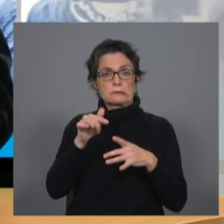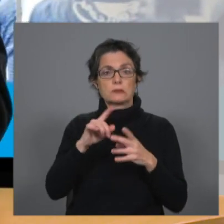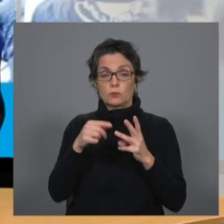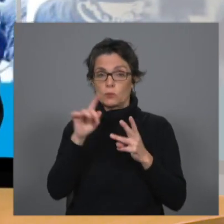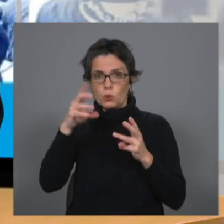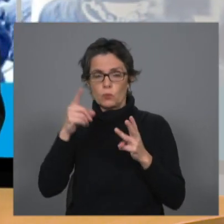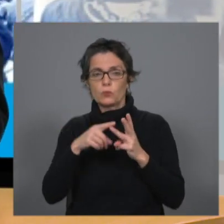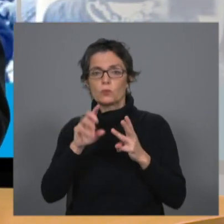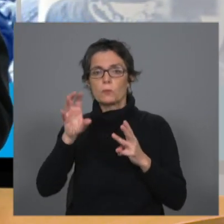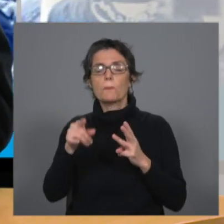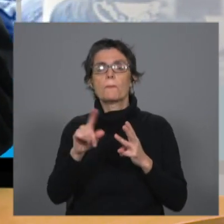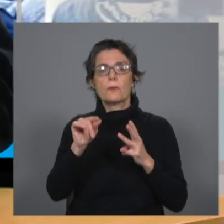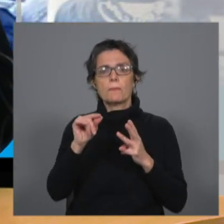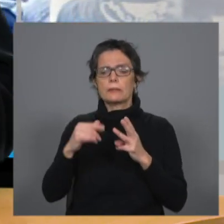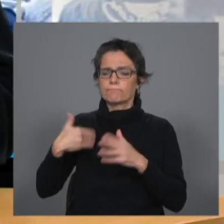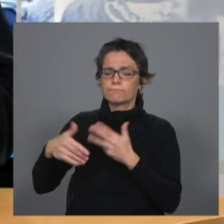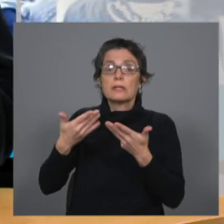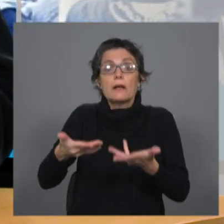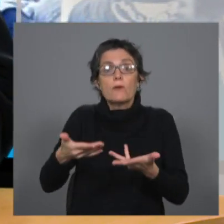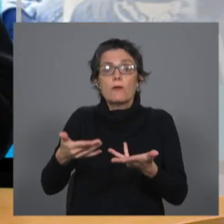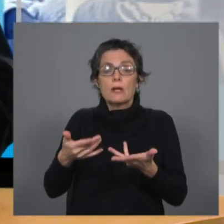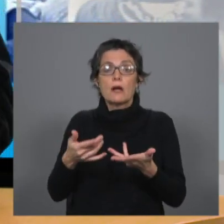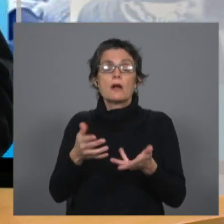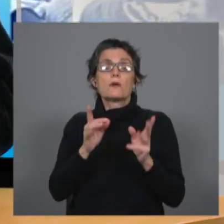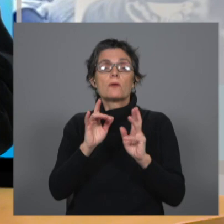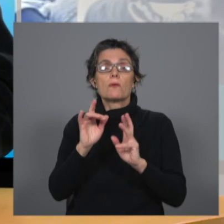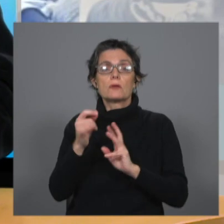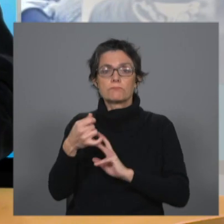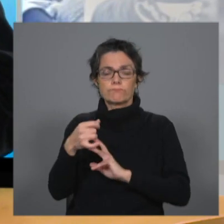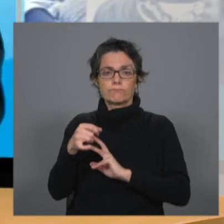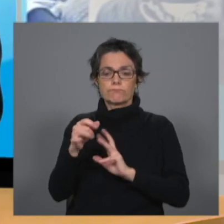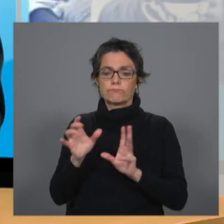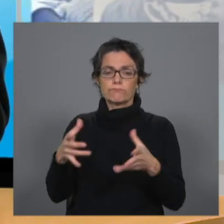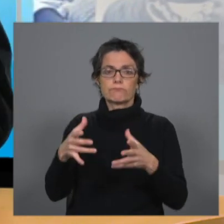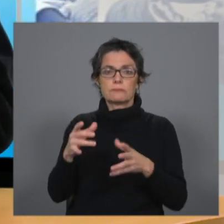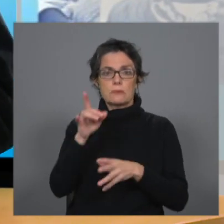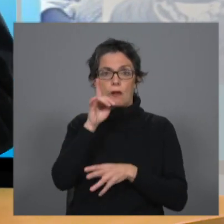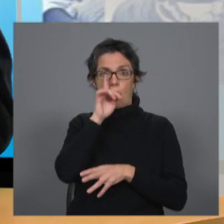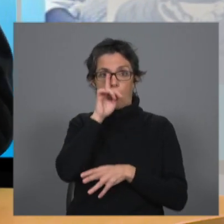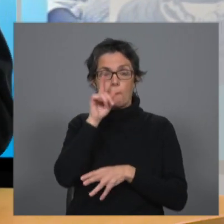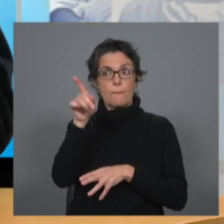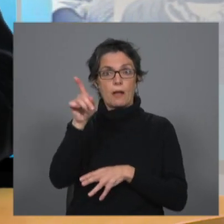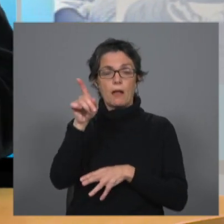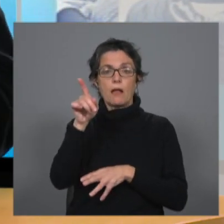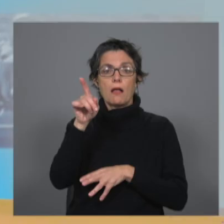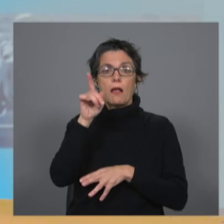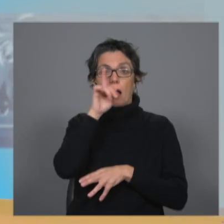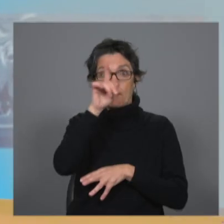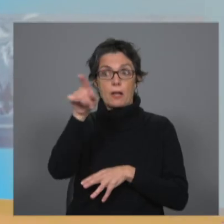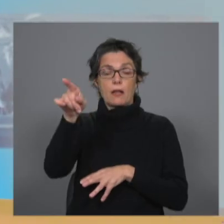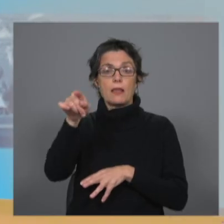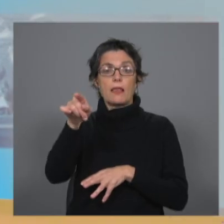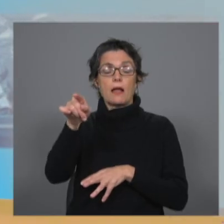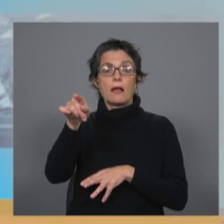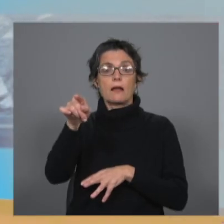anterior a presidência alemã, com os órgãos comunitários, conseguiu negociar. E Portugal vai depois